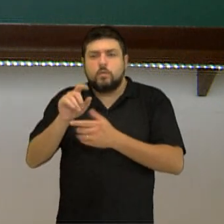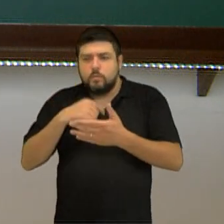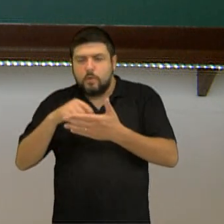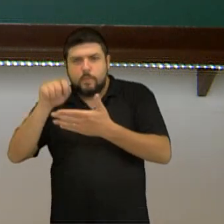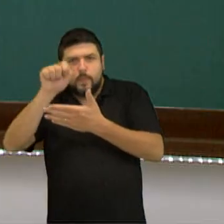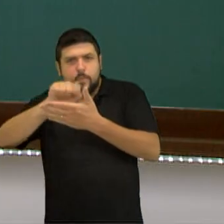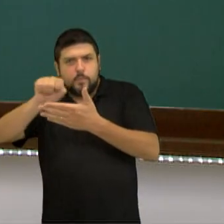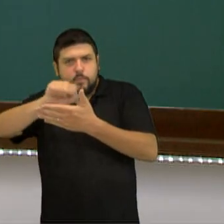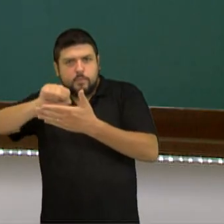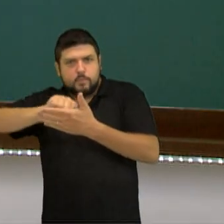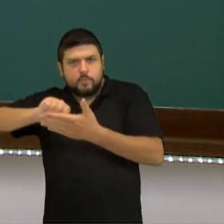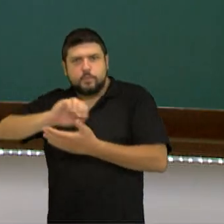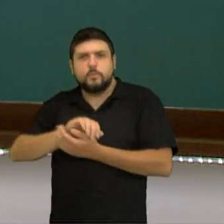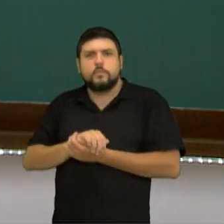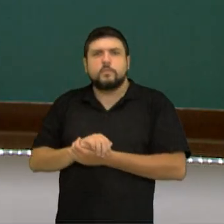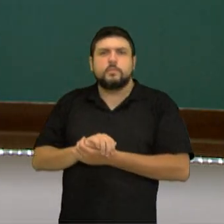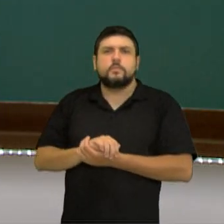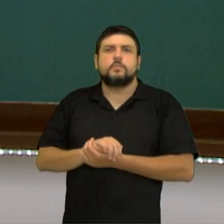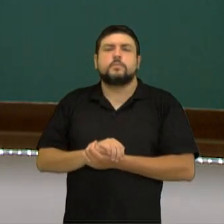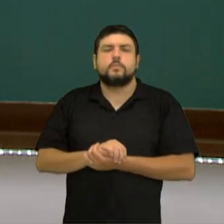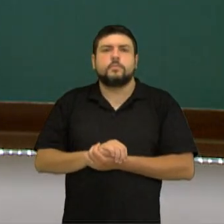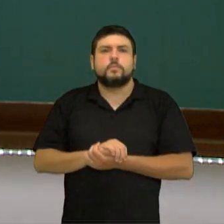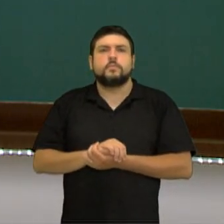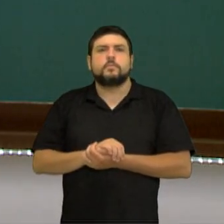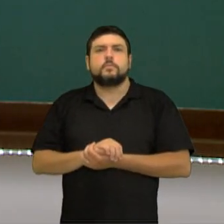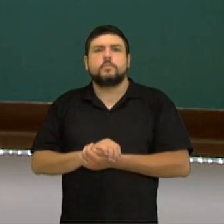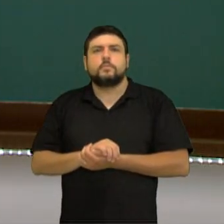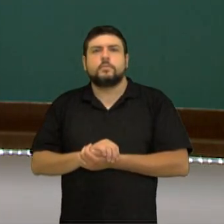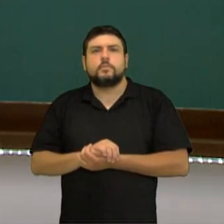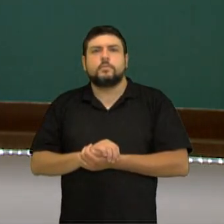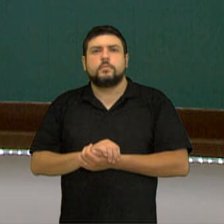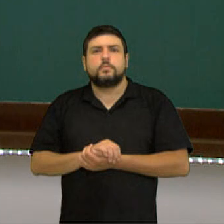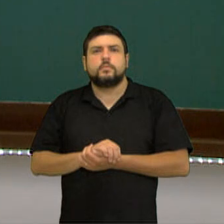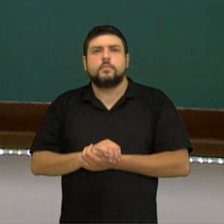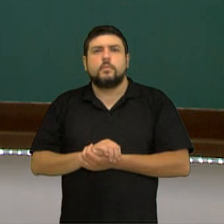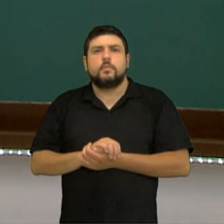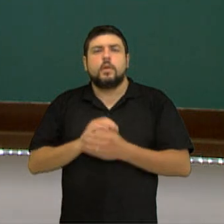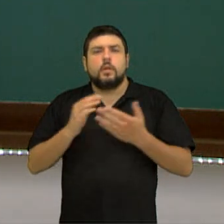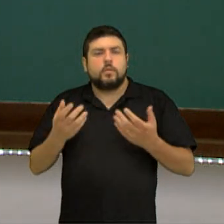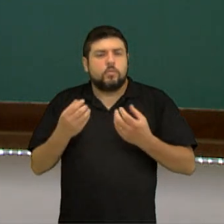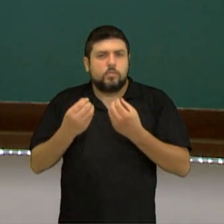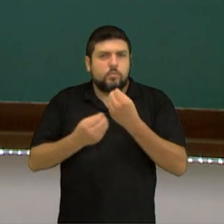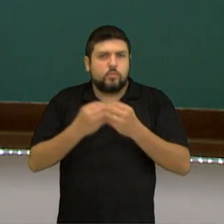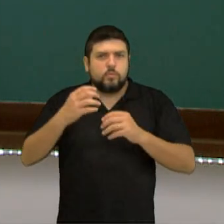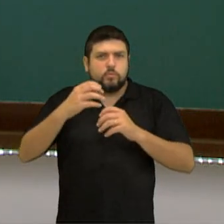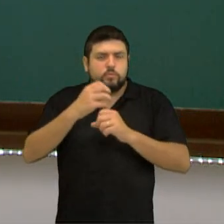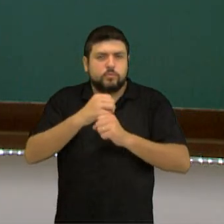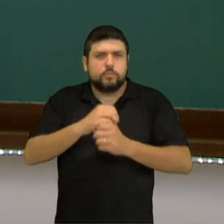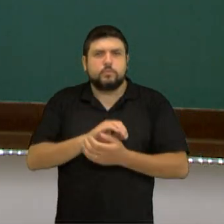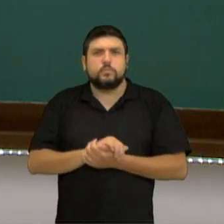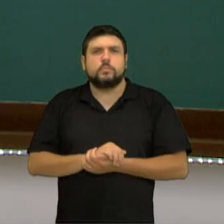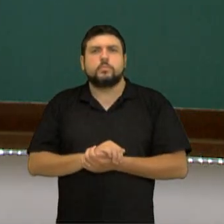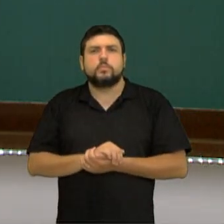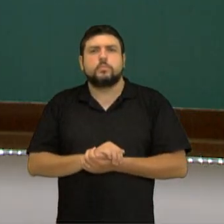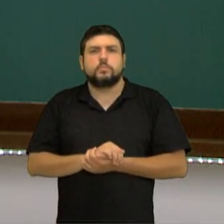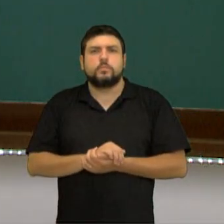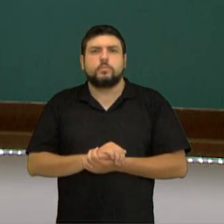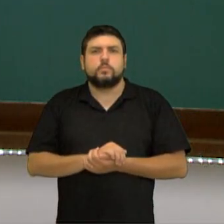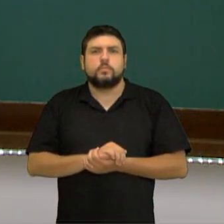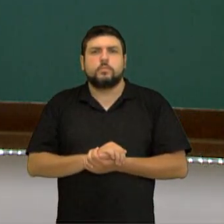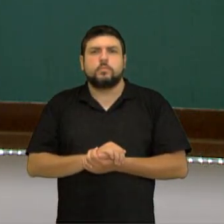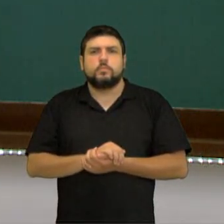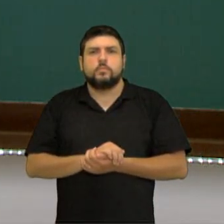ir lá e fazer o que tem que ser feito. Então, na hora de fazer isso aqui, vai ficar o seguinte: quantidade de movimento é massa